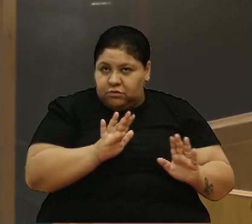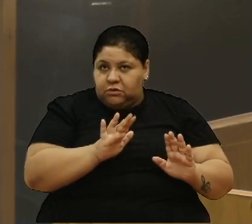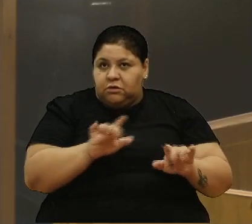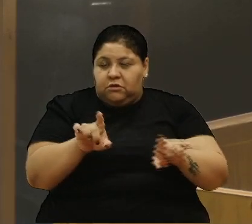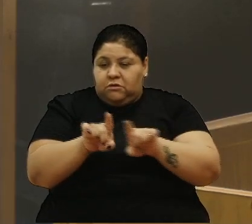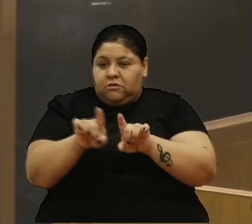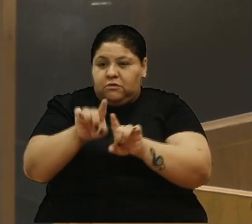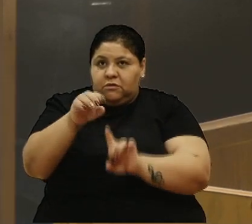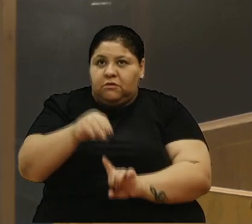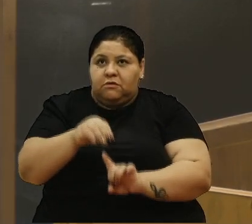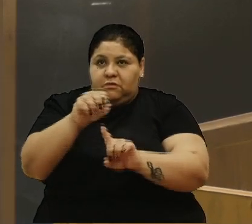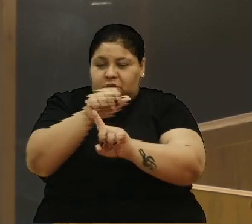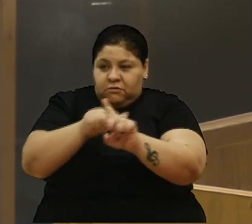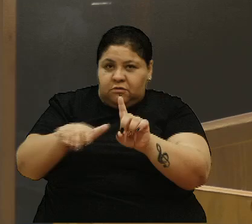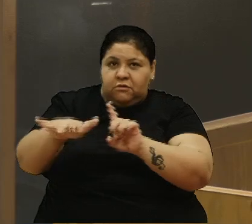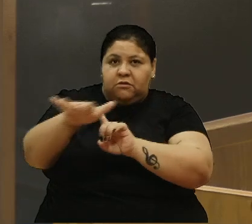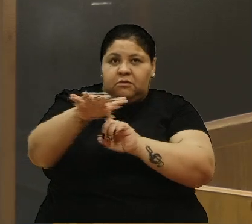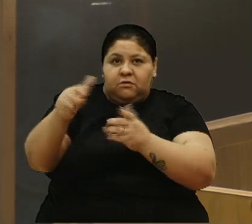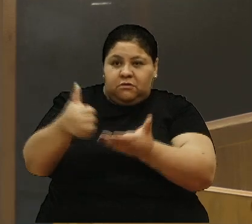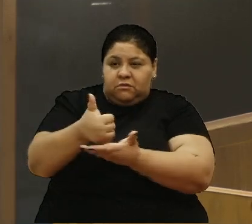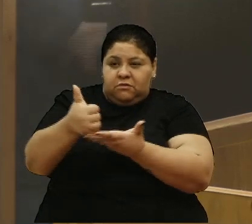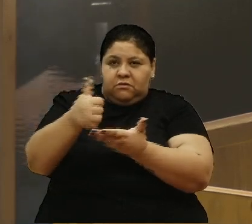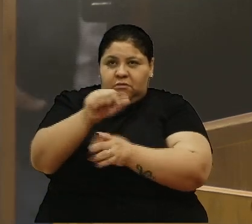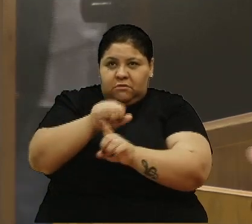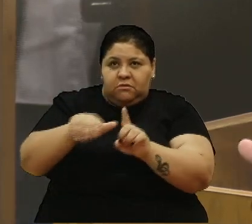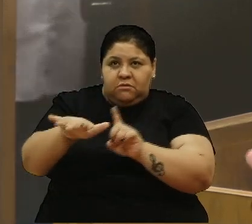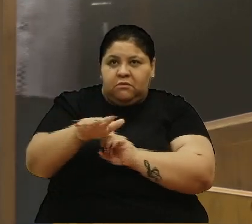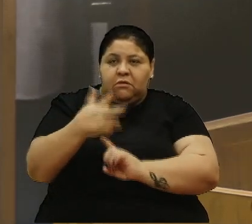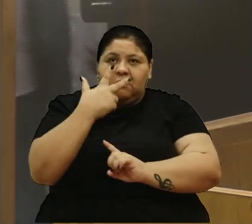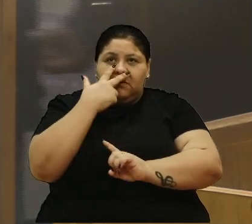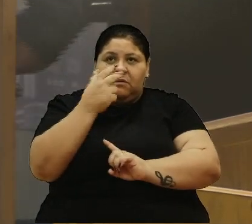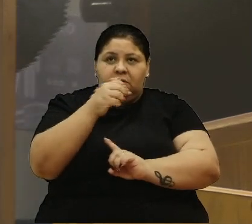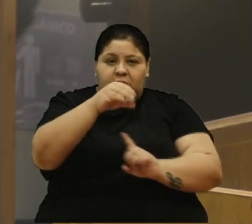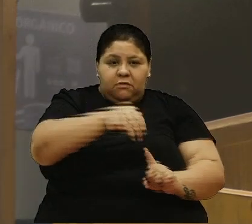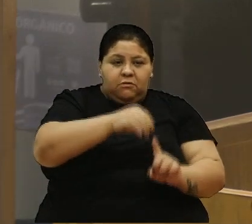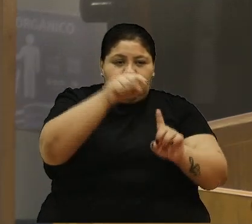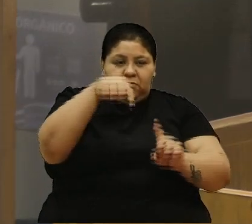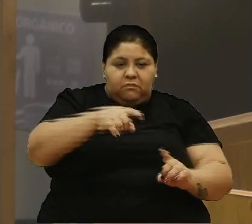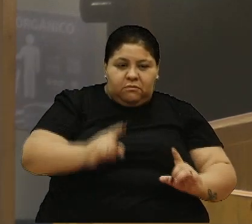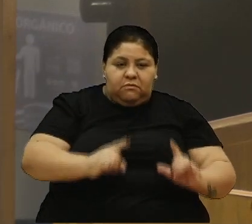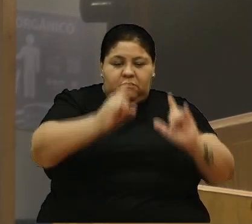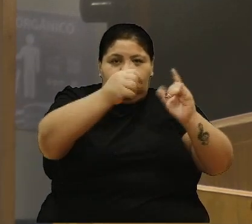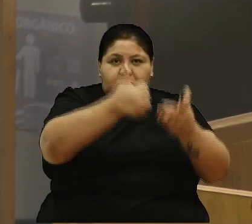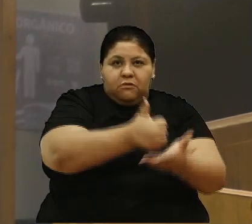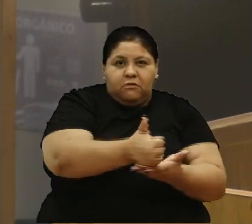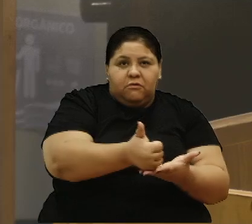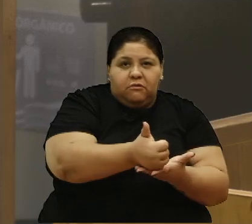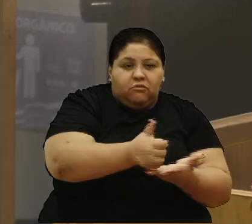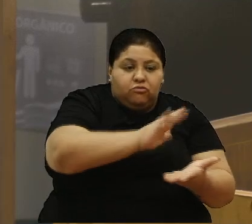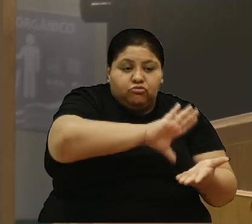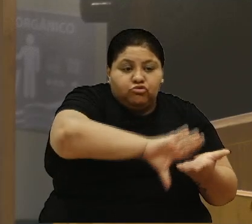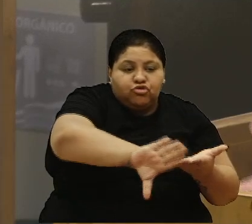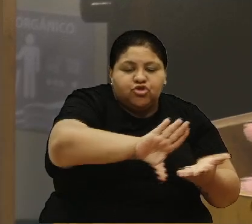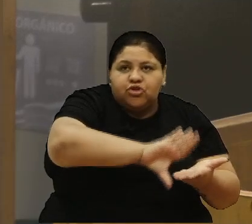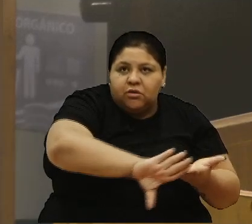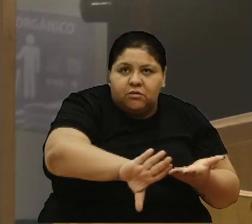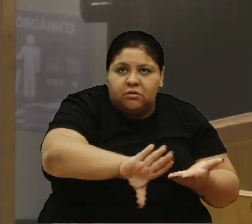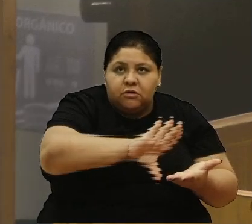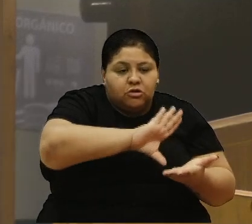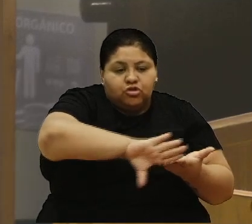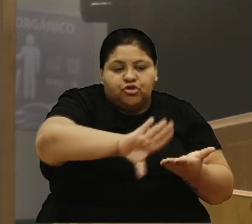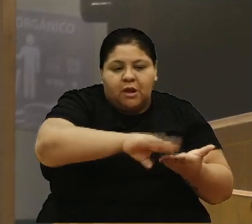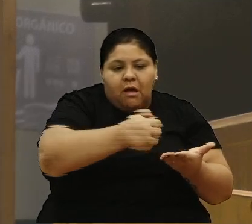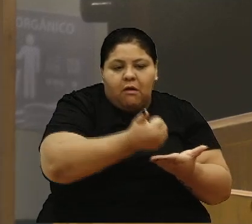os princípios de uma sociedade é a base da sociedade, assim como o princípio desse prédio aqui é a base. Se tirar o princípio, se tirar a